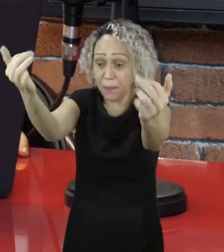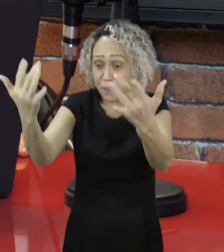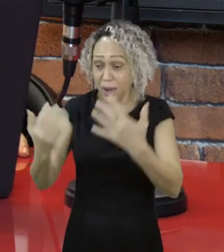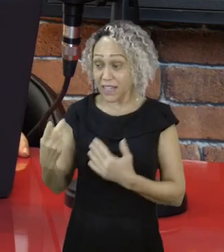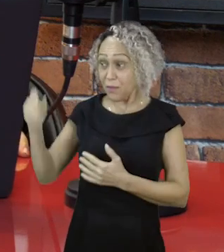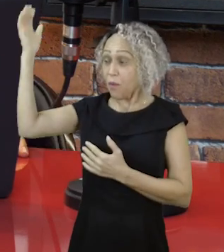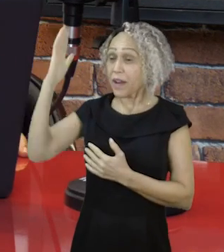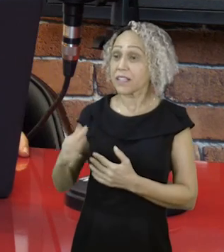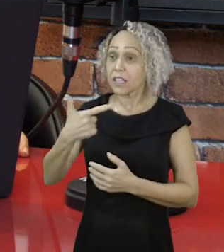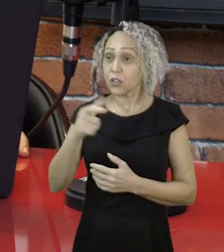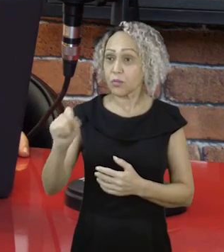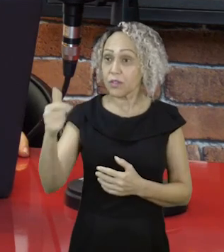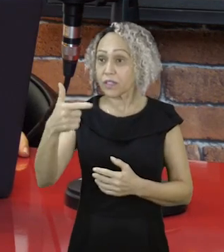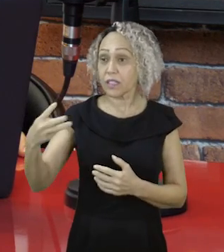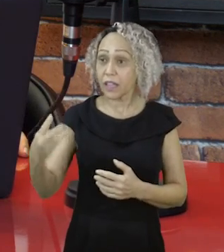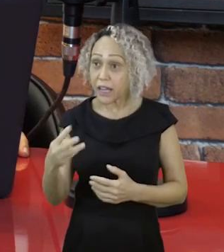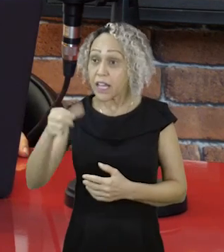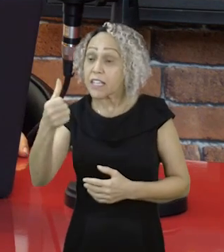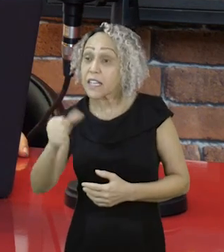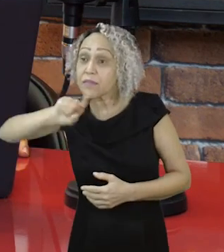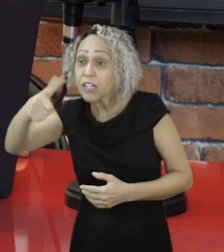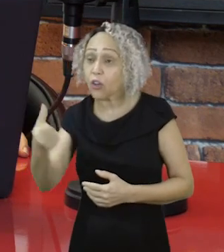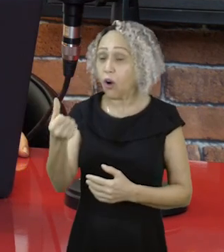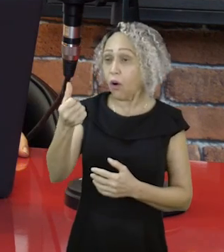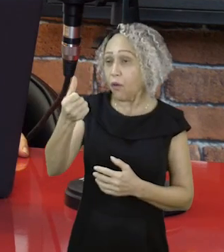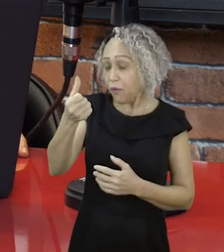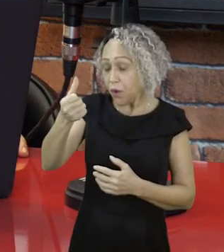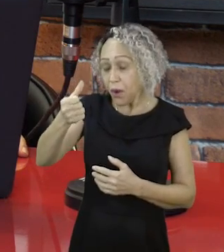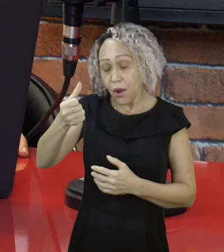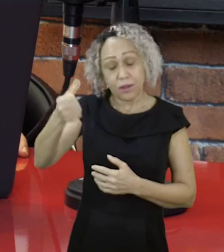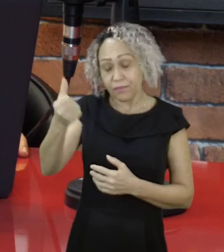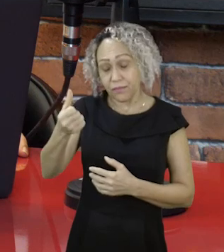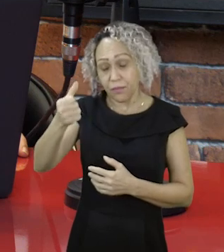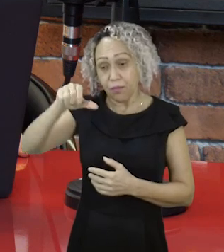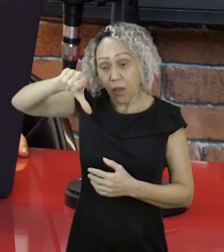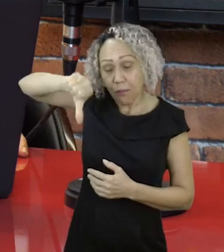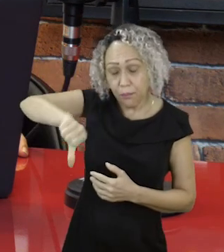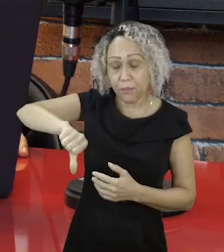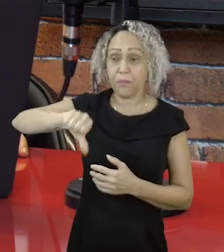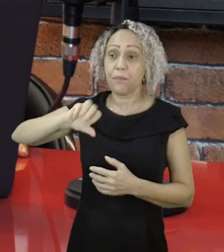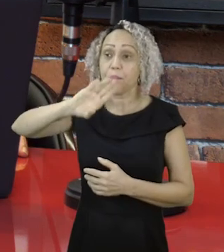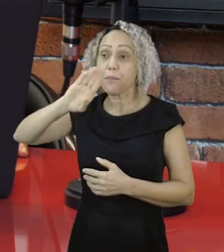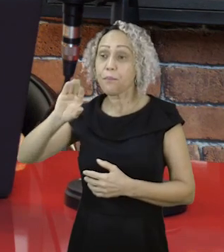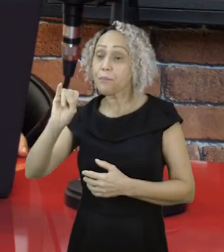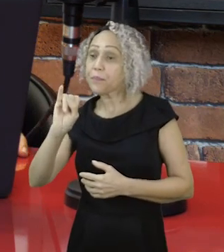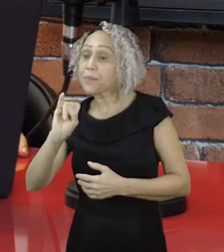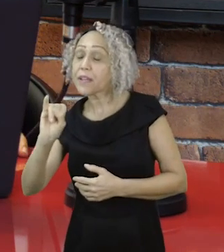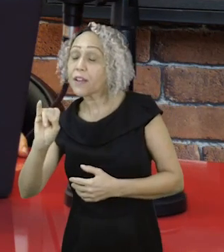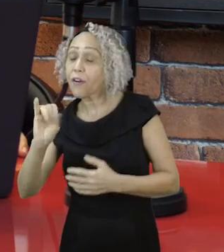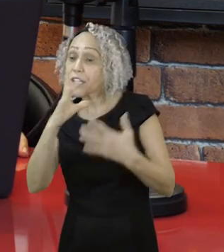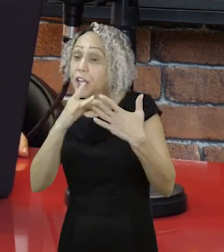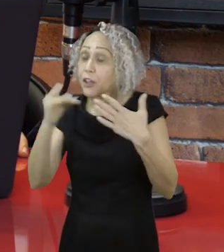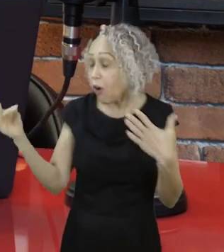em 2023 e injetou 6,9 bilhões de dólares na economia brasileira, e é 1,5% maior do que o